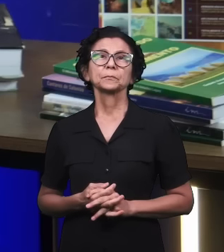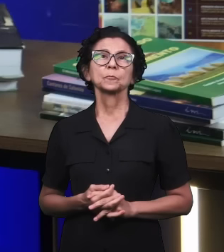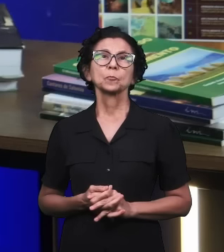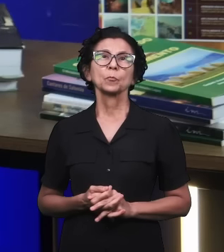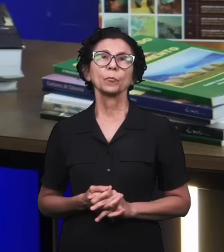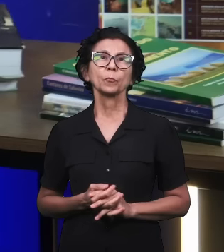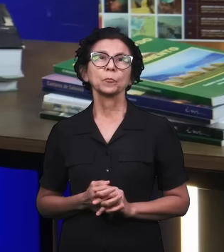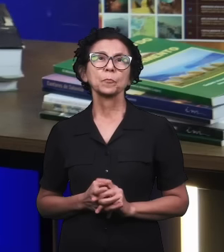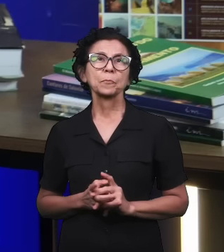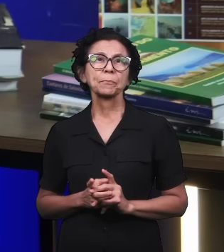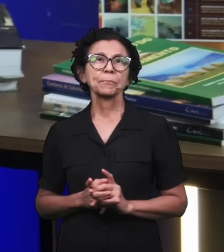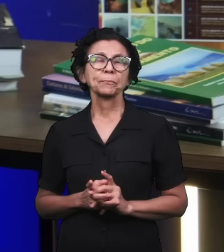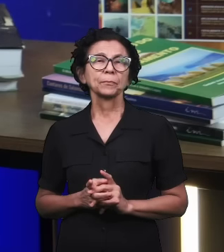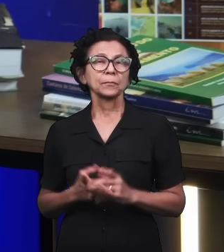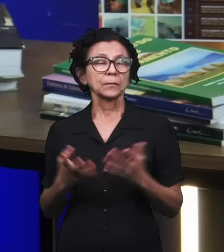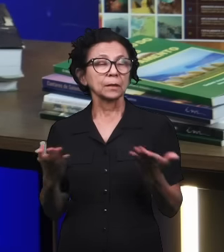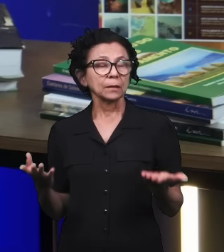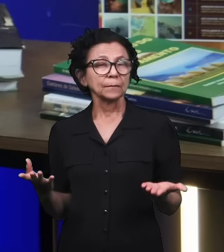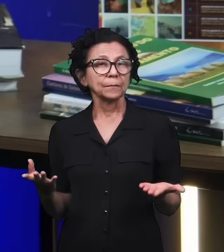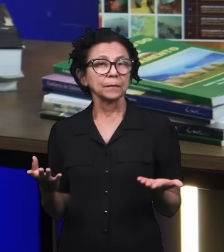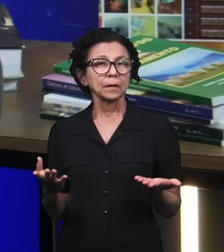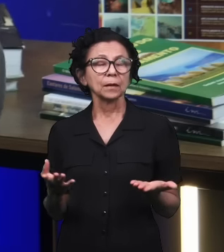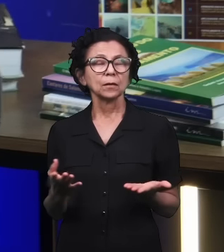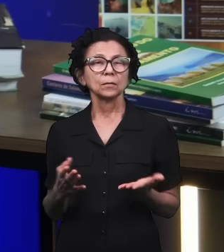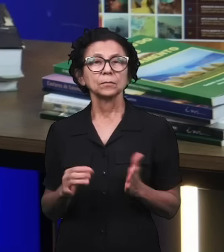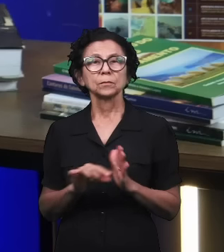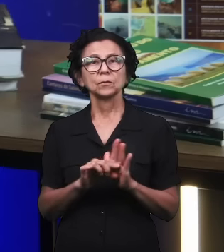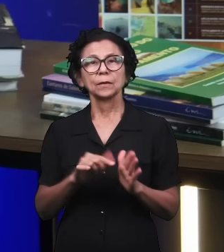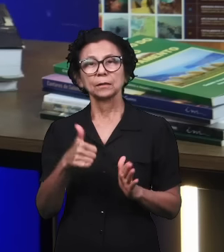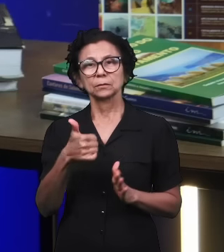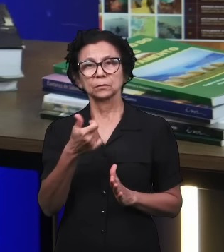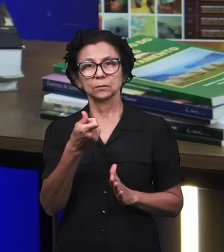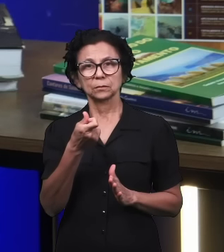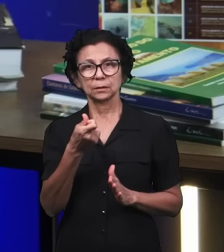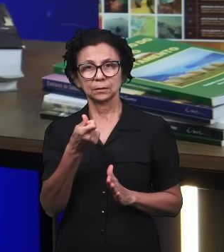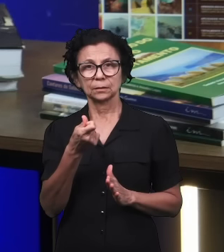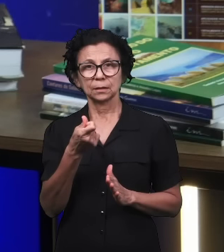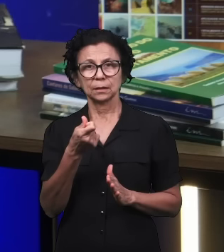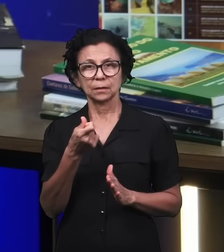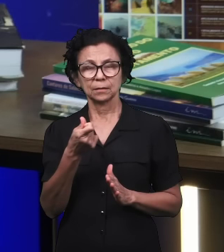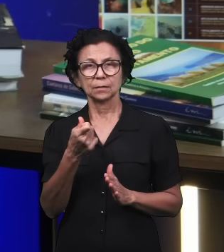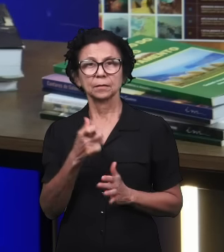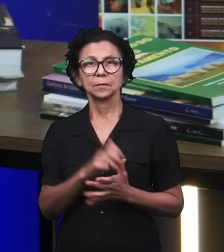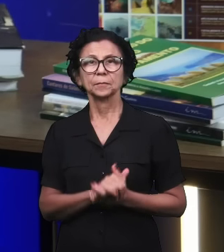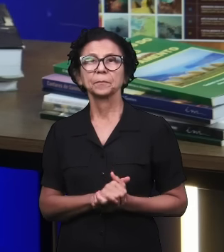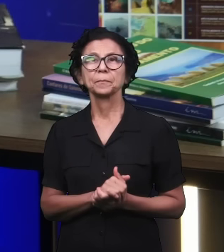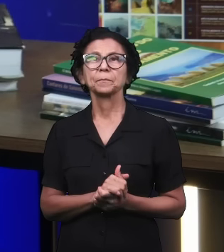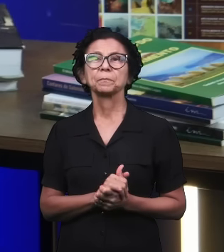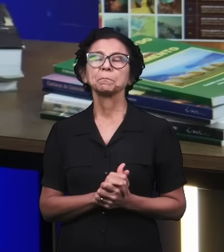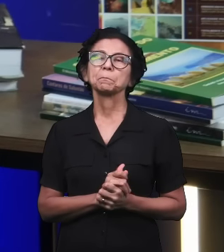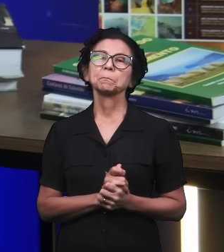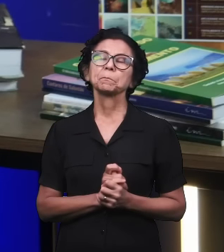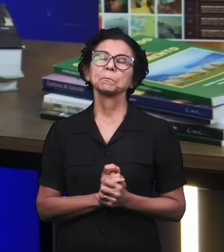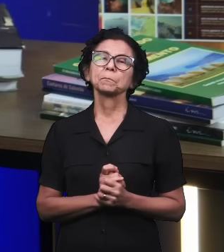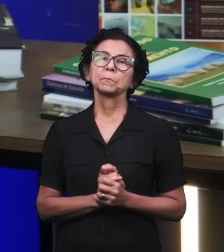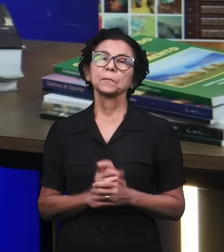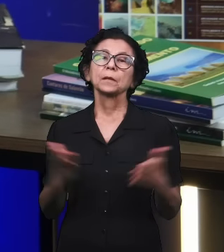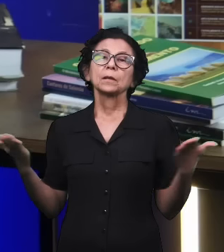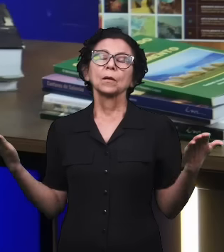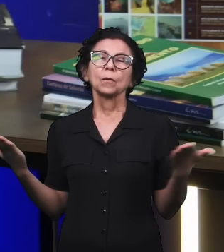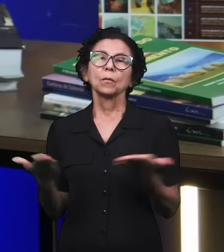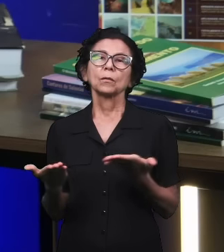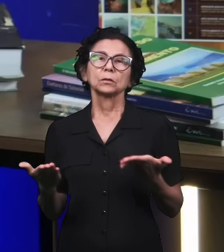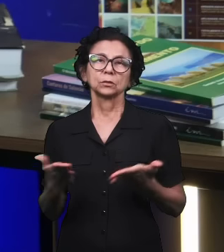viveu o verso 16, né? Até hoje, né? Mas hoje Deus escolheu para que você